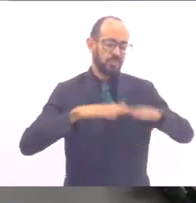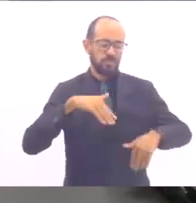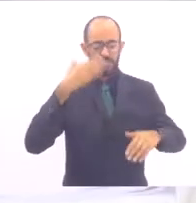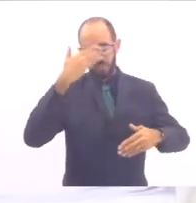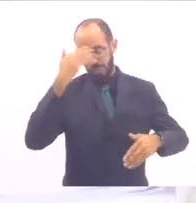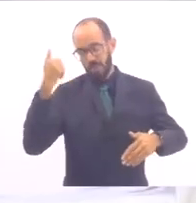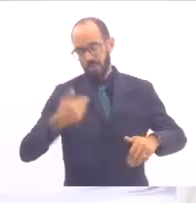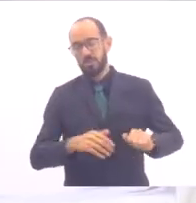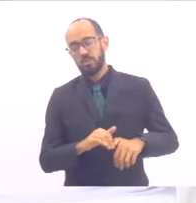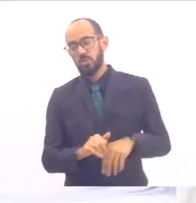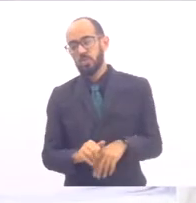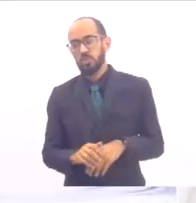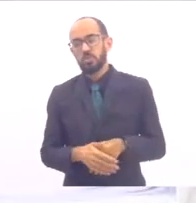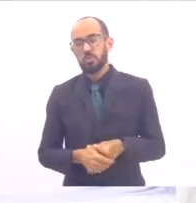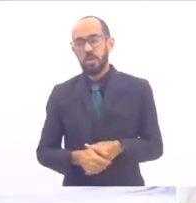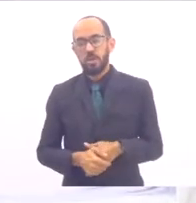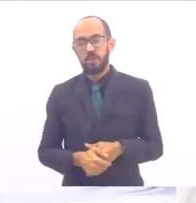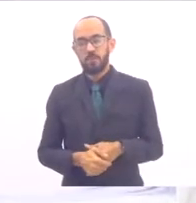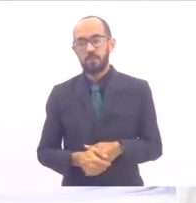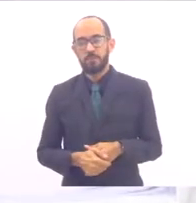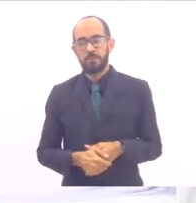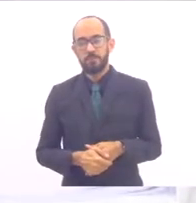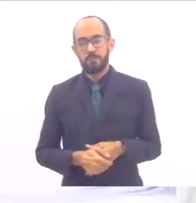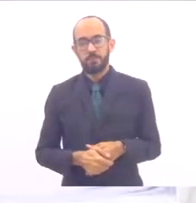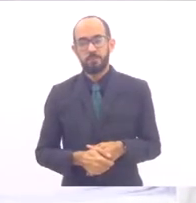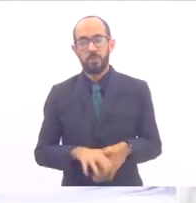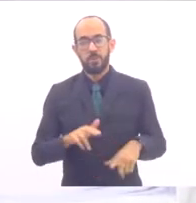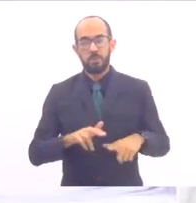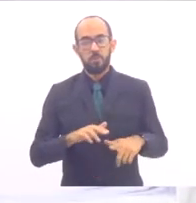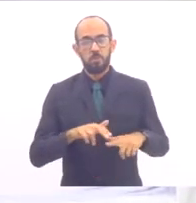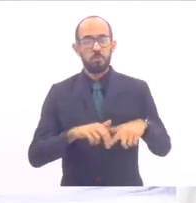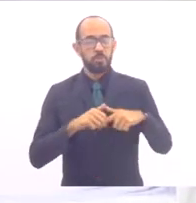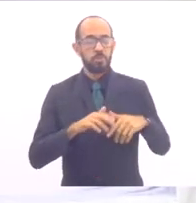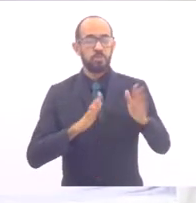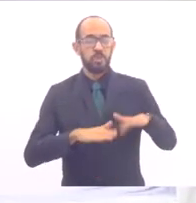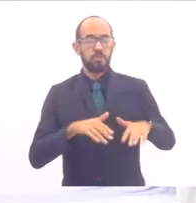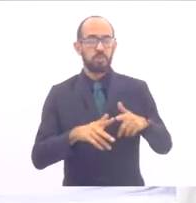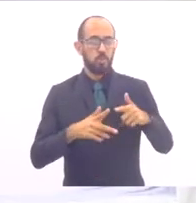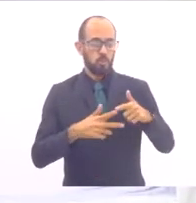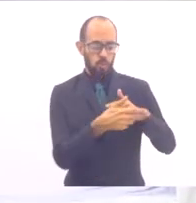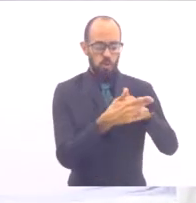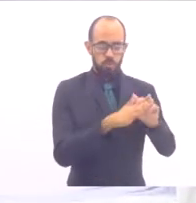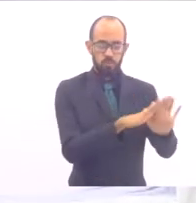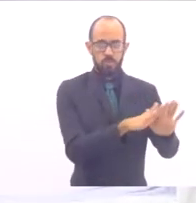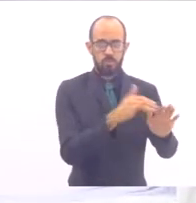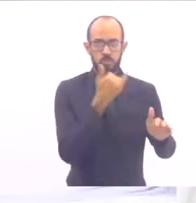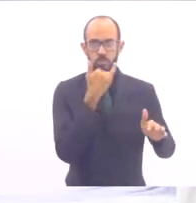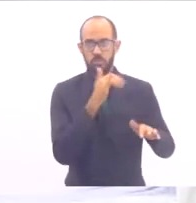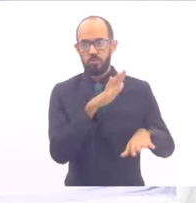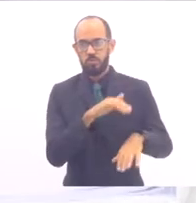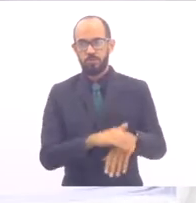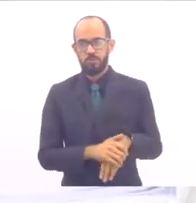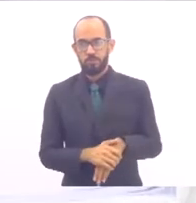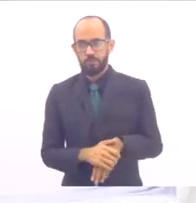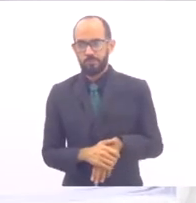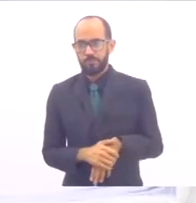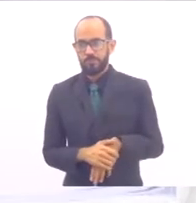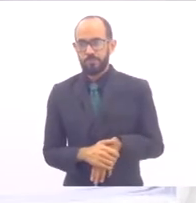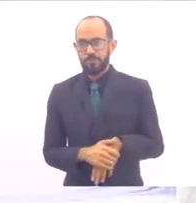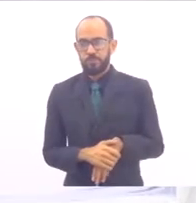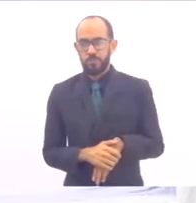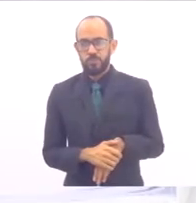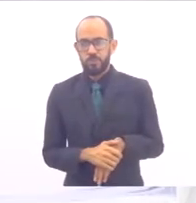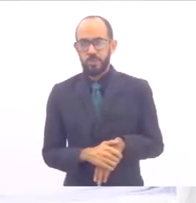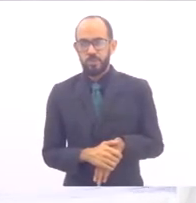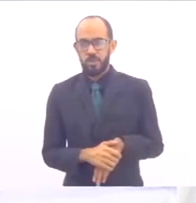Eu acabo esquecendo. Por isso que eu sou, às vezes, indelicado. Interrompo e fico com medo. Eu podia tomar nota, né? Mas aí já é preguiça.